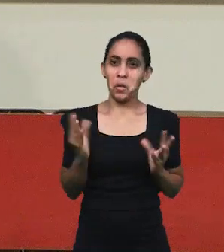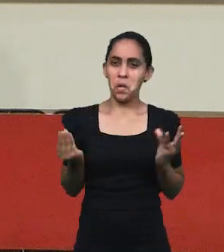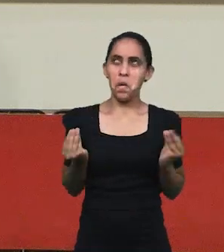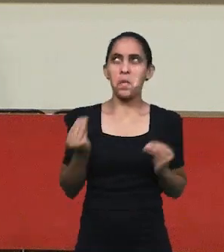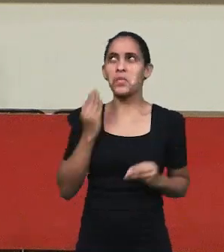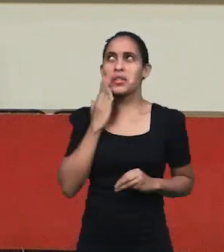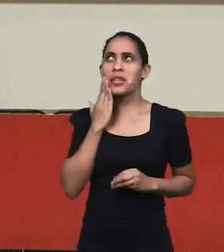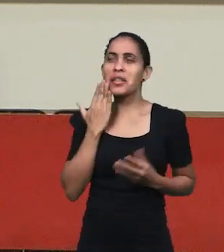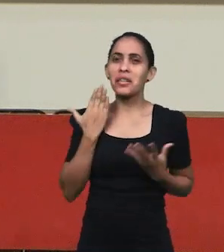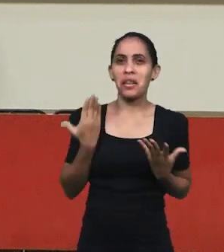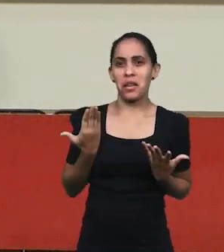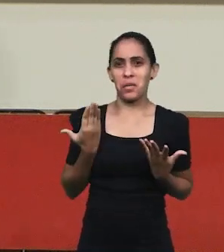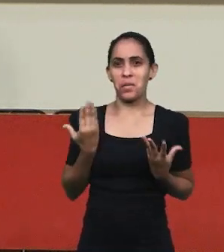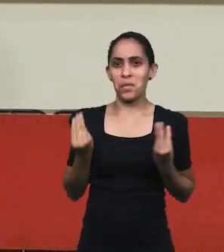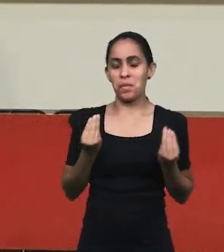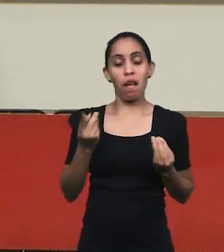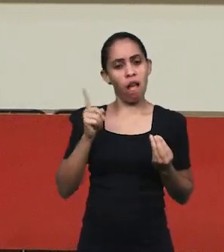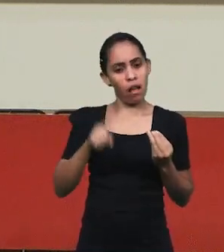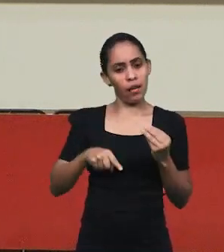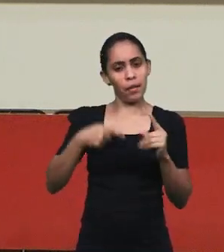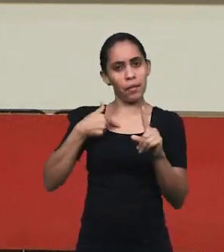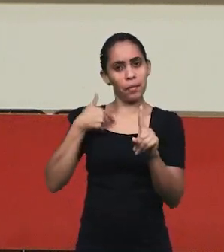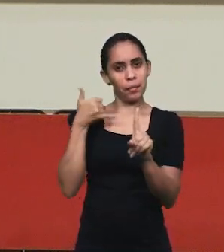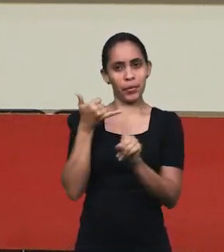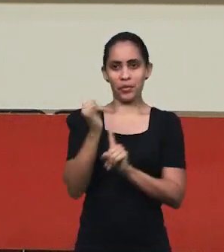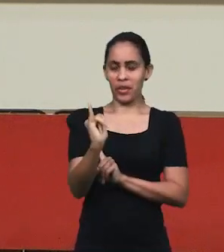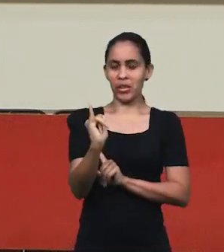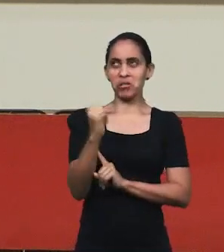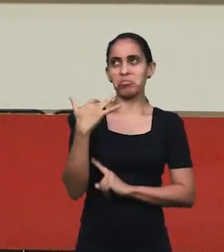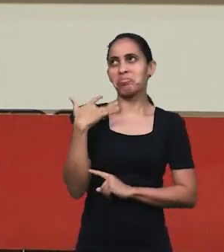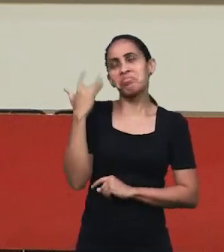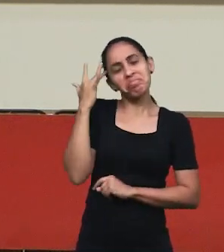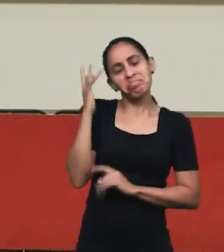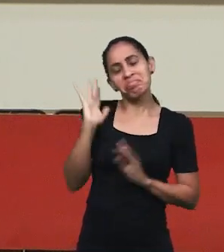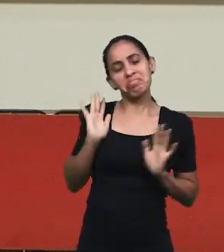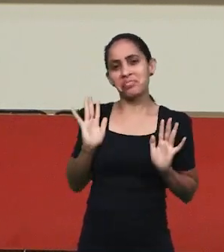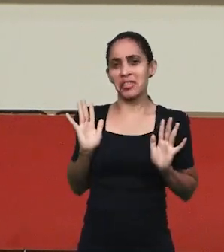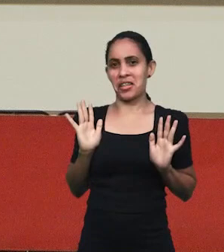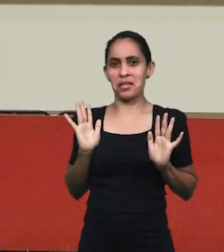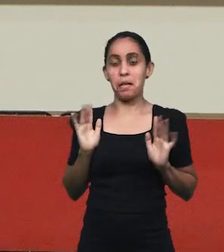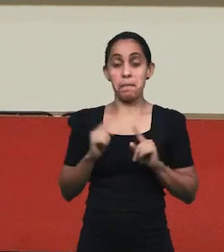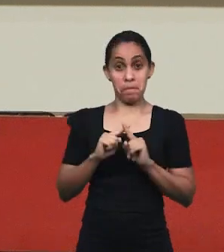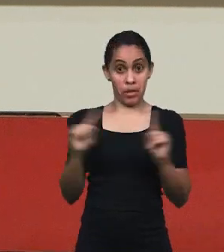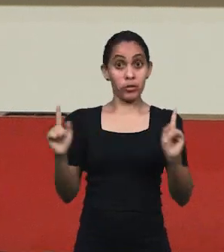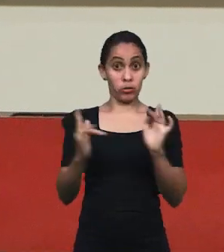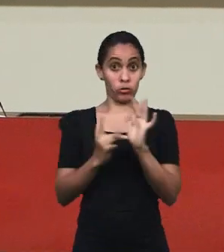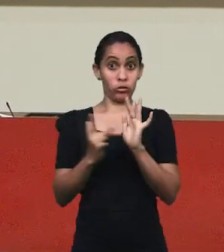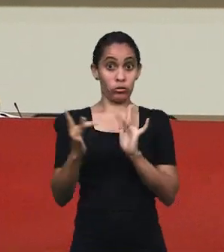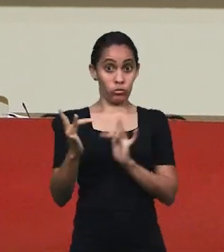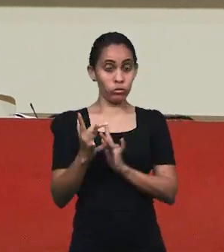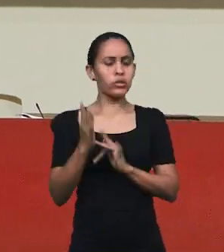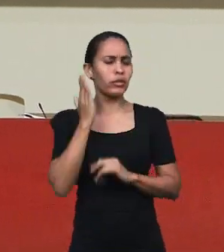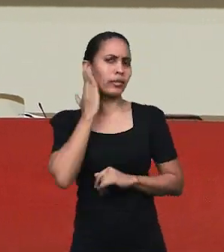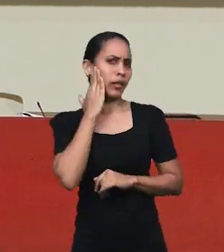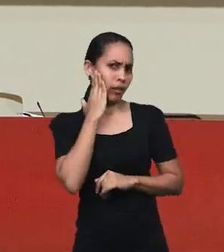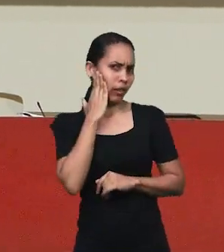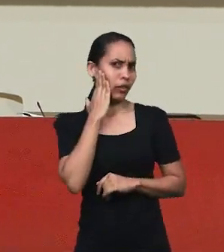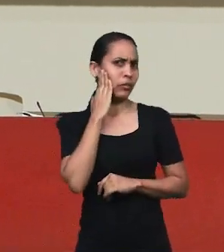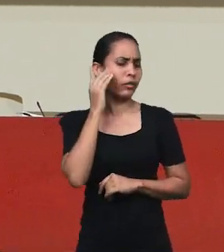sei. Será que ele entendeu quanto aquilo era profético? Eu não sei. Jesus entendeu,